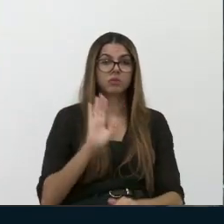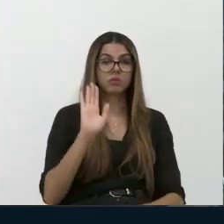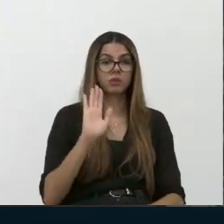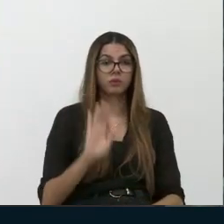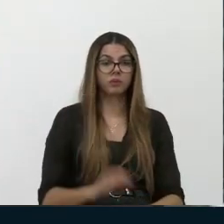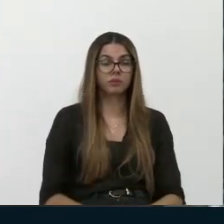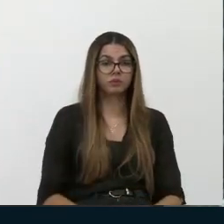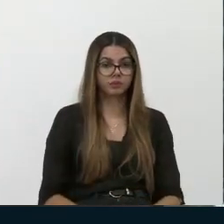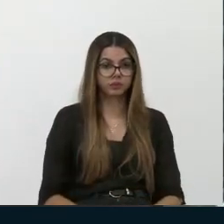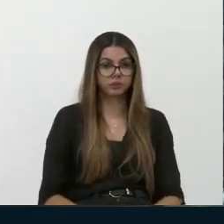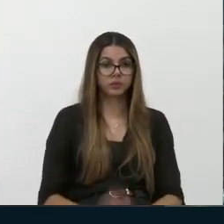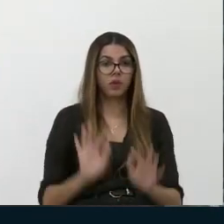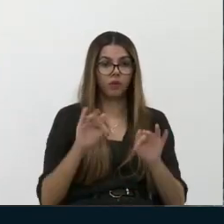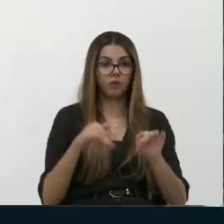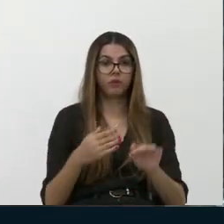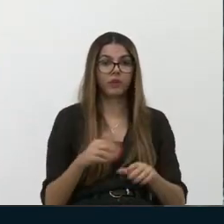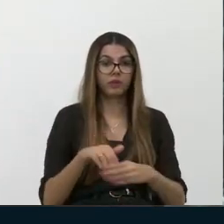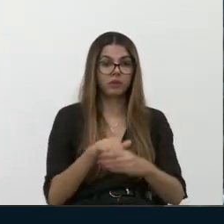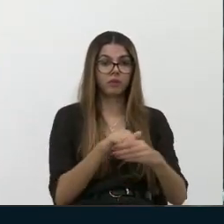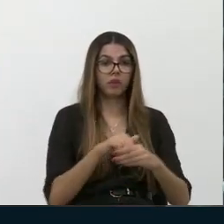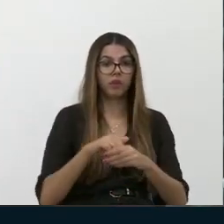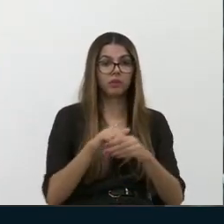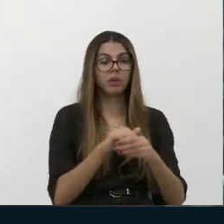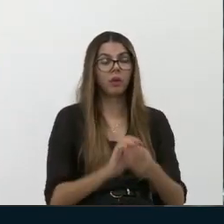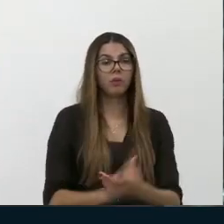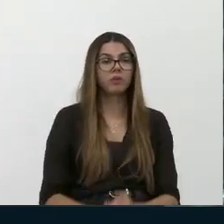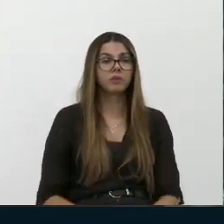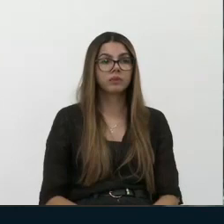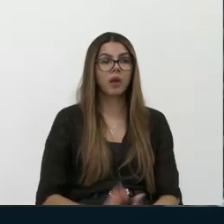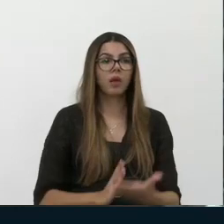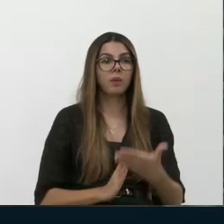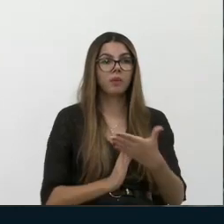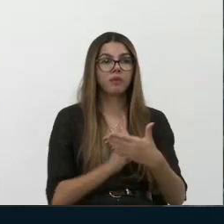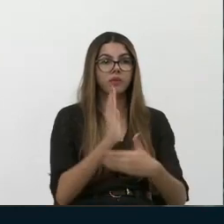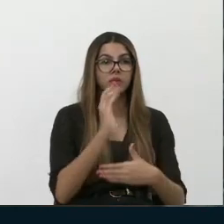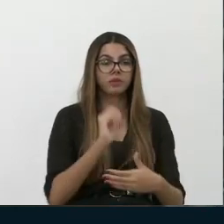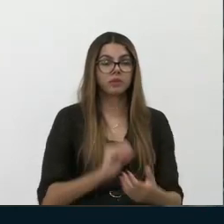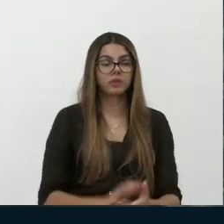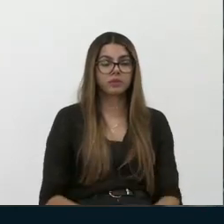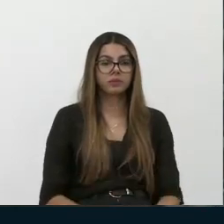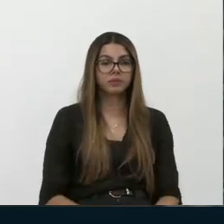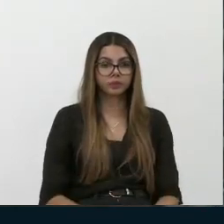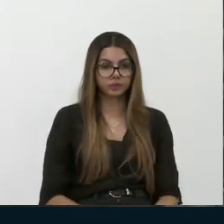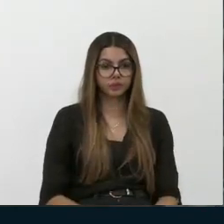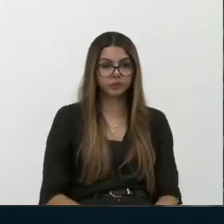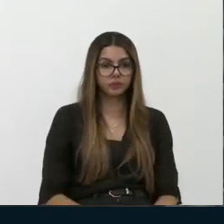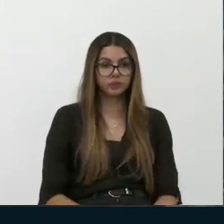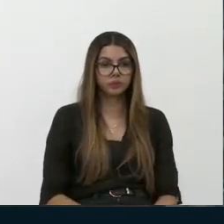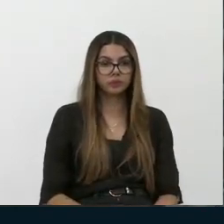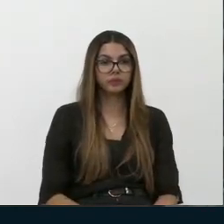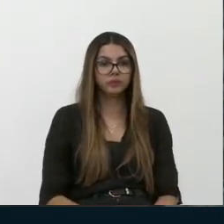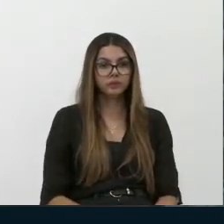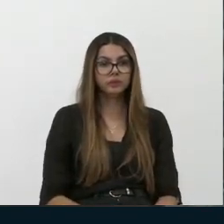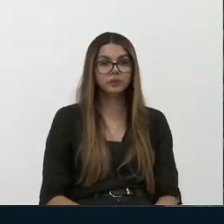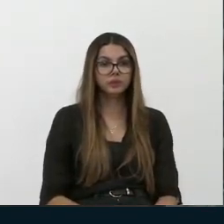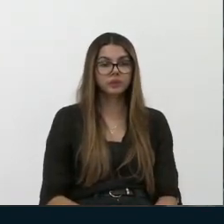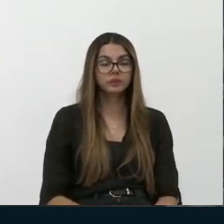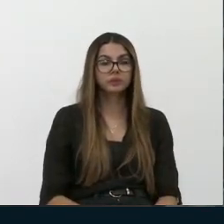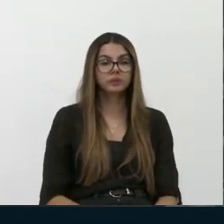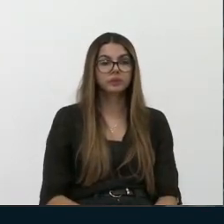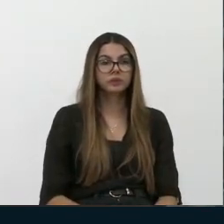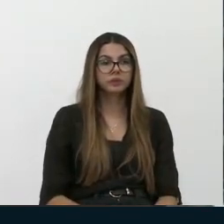manifestem. Encerrada a votação, aprovado, encaminhe-se. Item